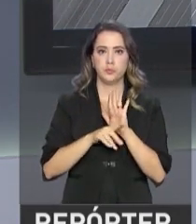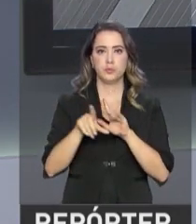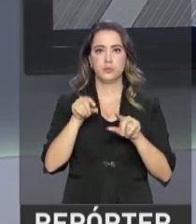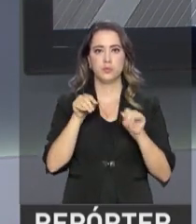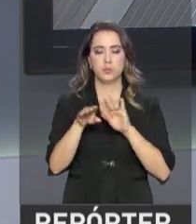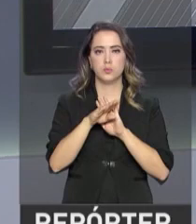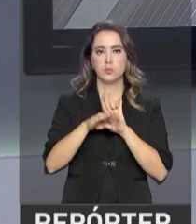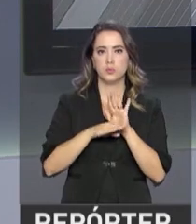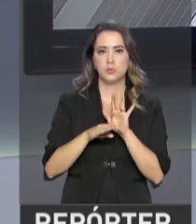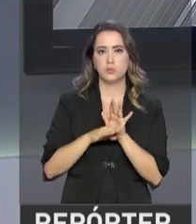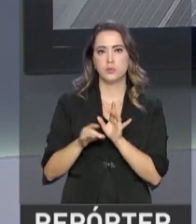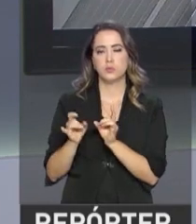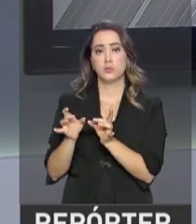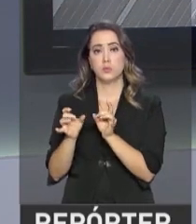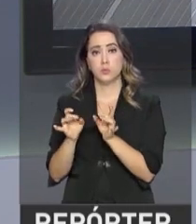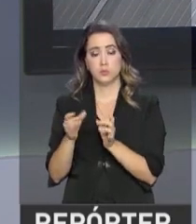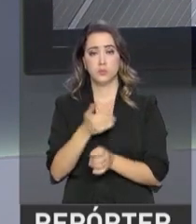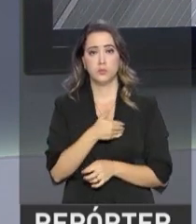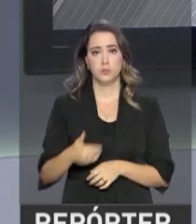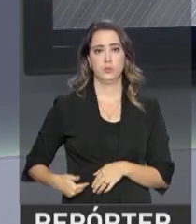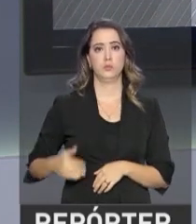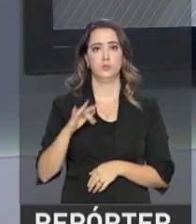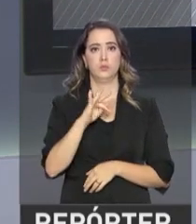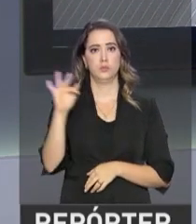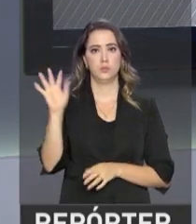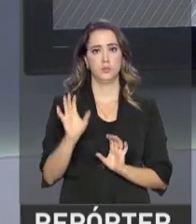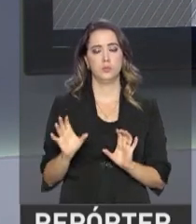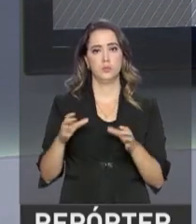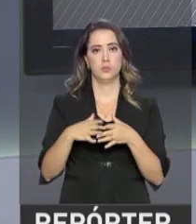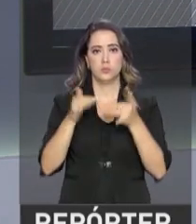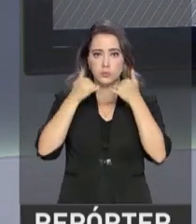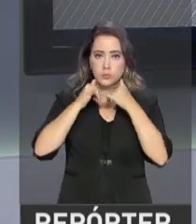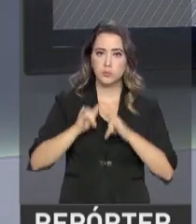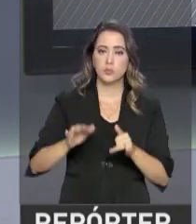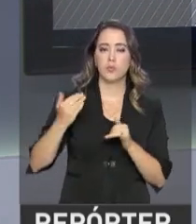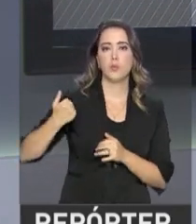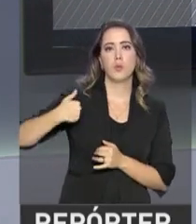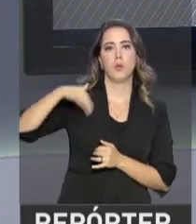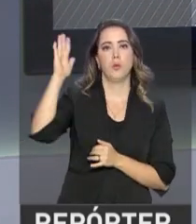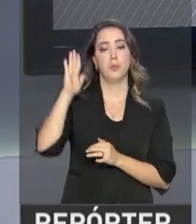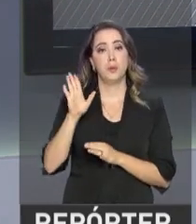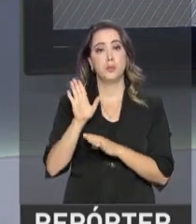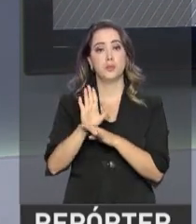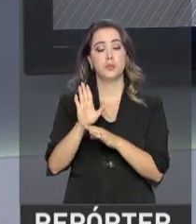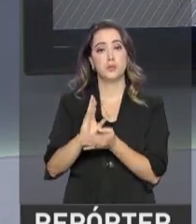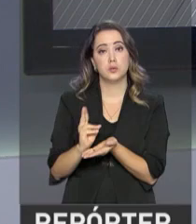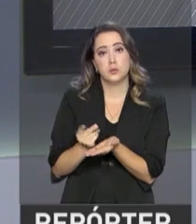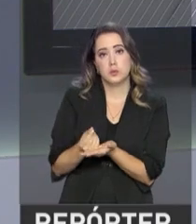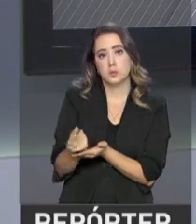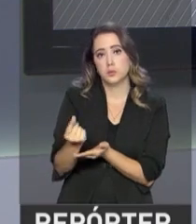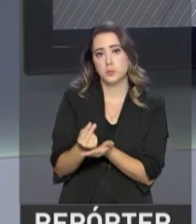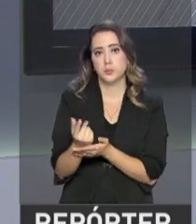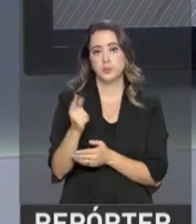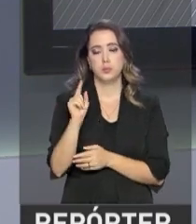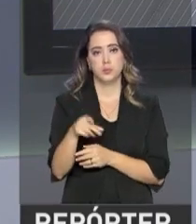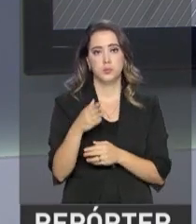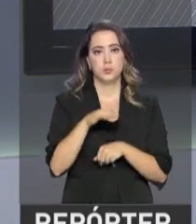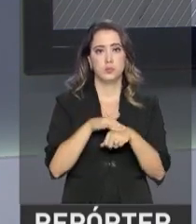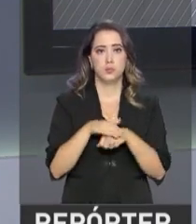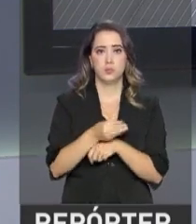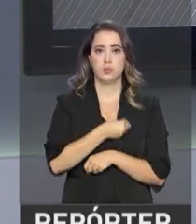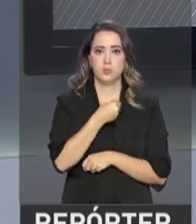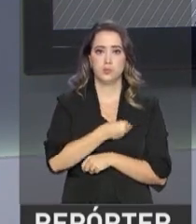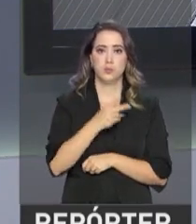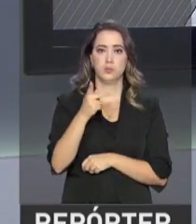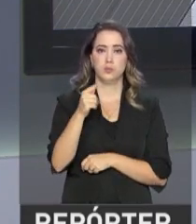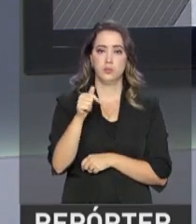para participar do programa de concessões do governo federal o setor de energia é um dos que vai contar com mais investimentos vamos conversar